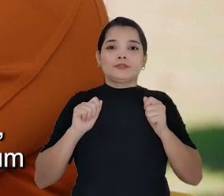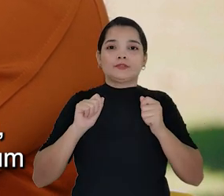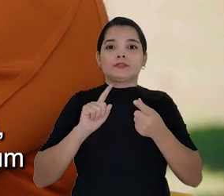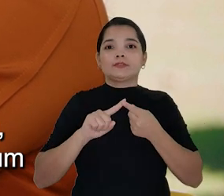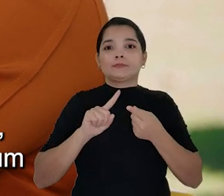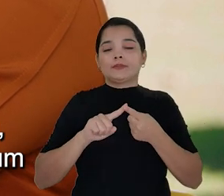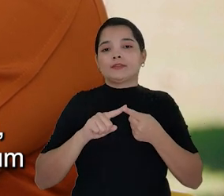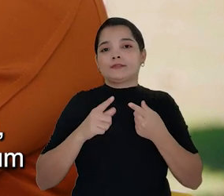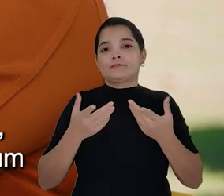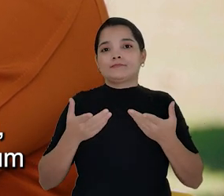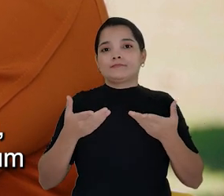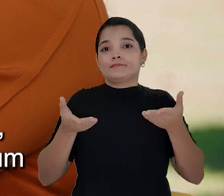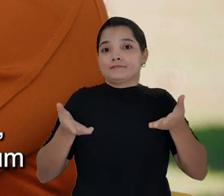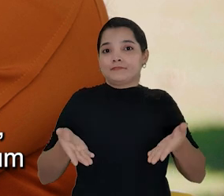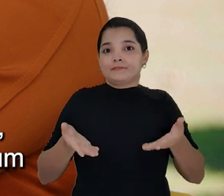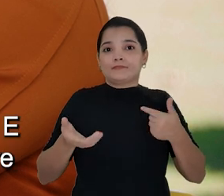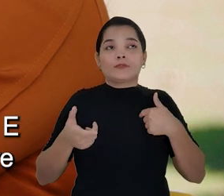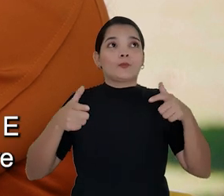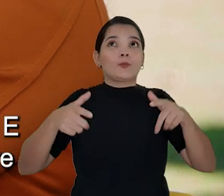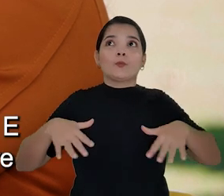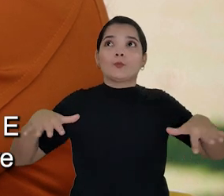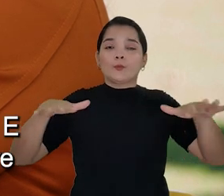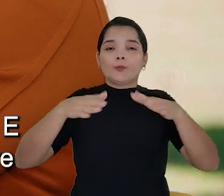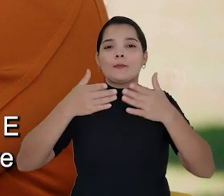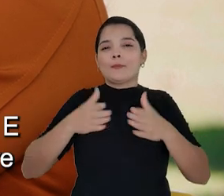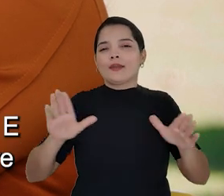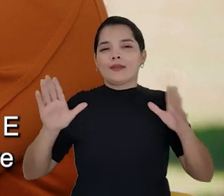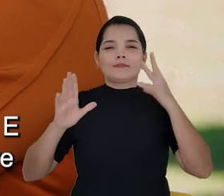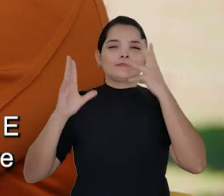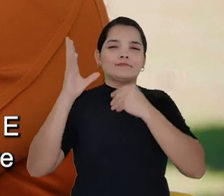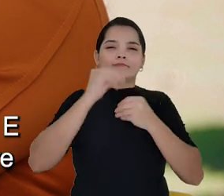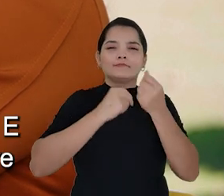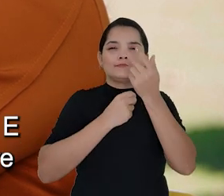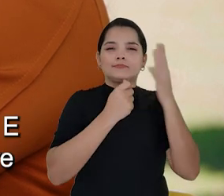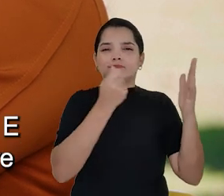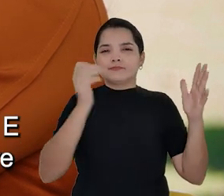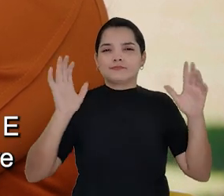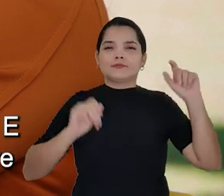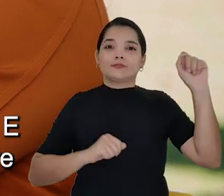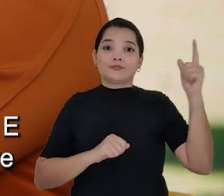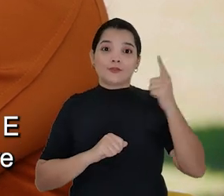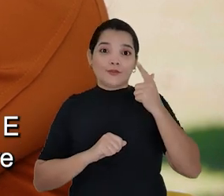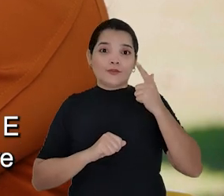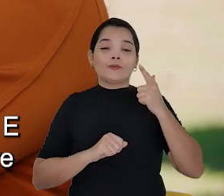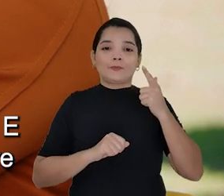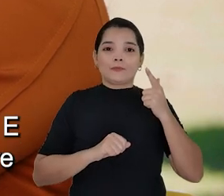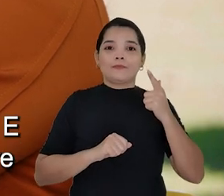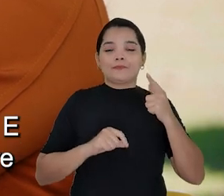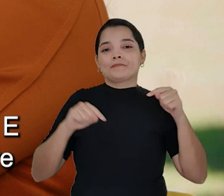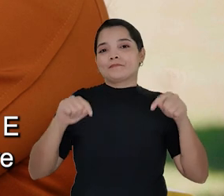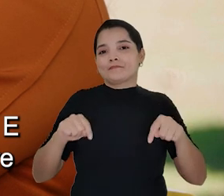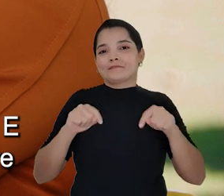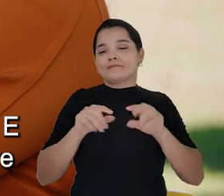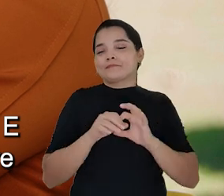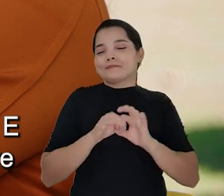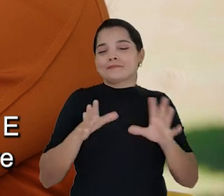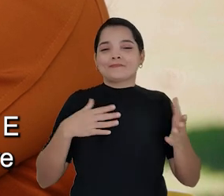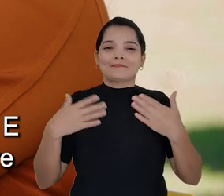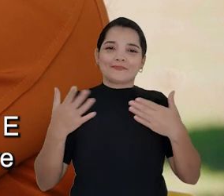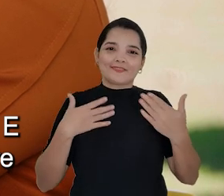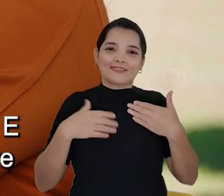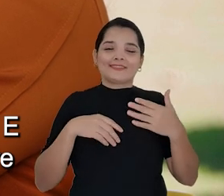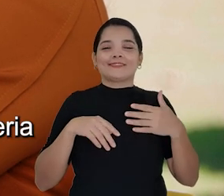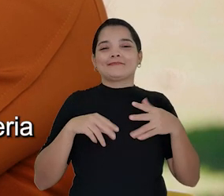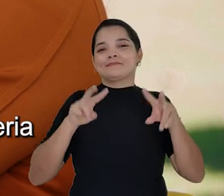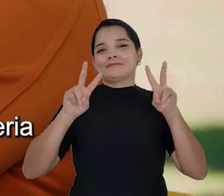óculos estou aqui num local Aberto muito bonito um dia ensolarado né E aqui à disposição para